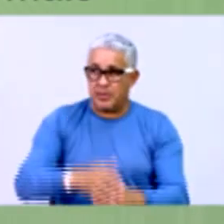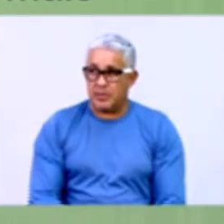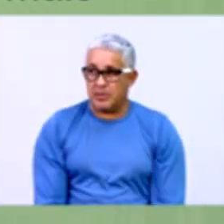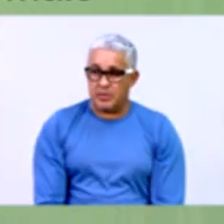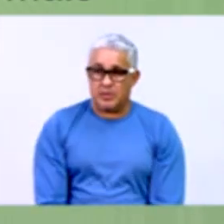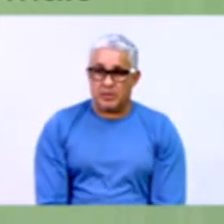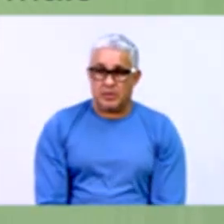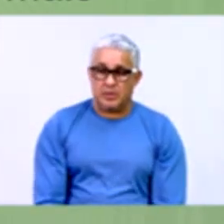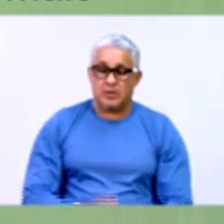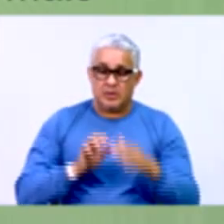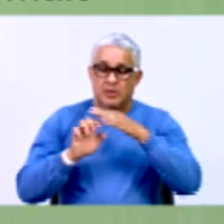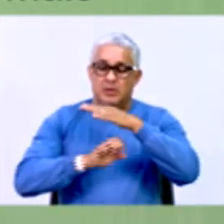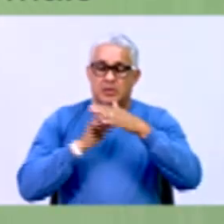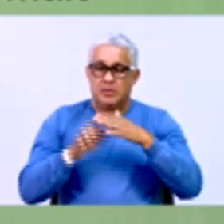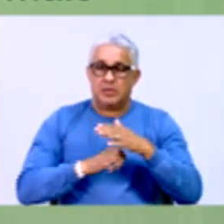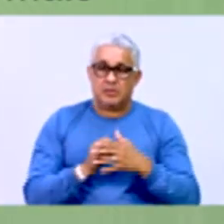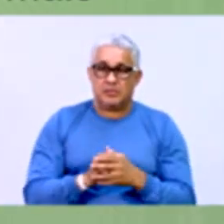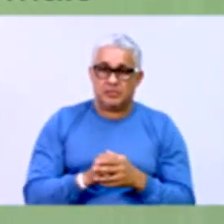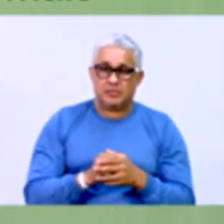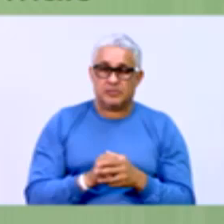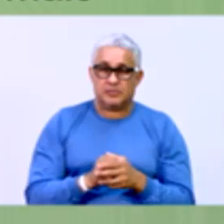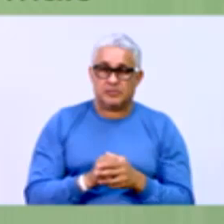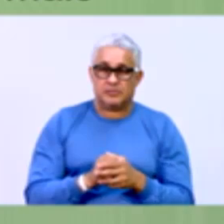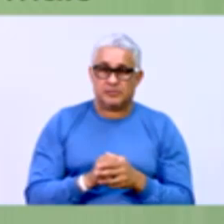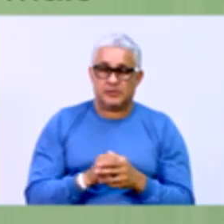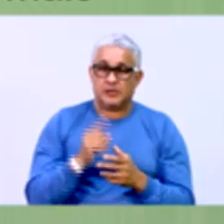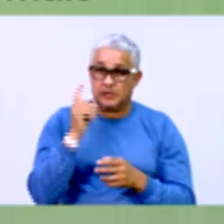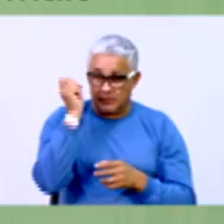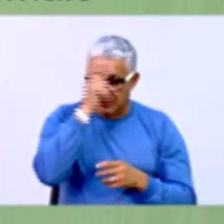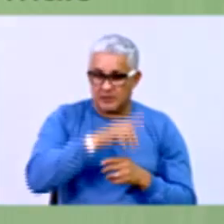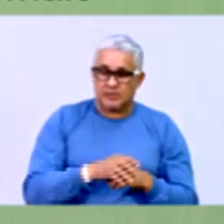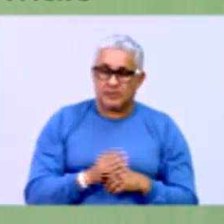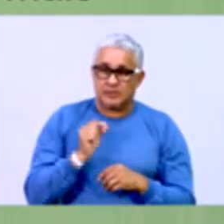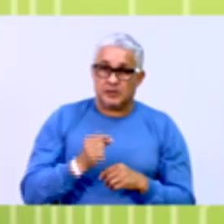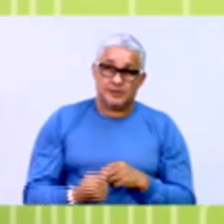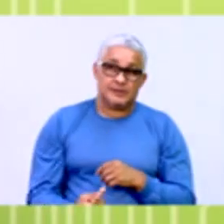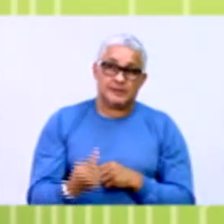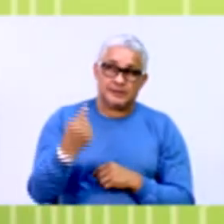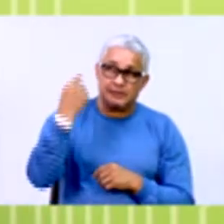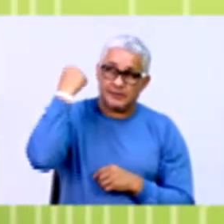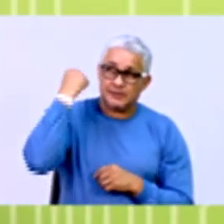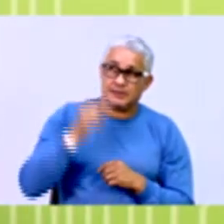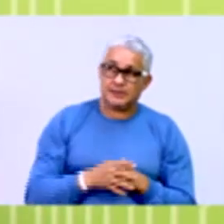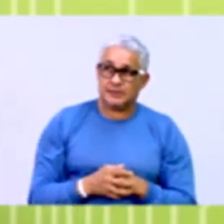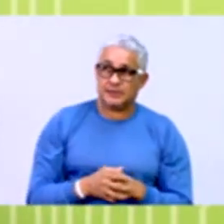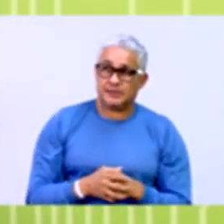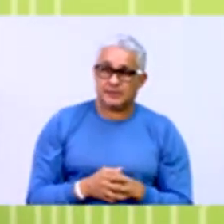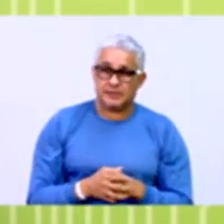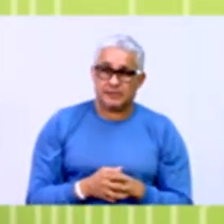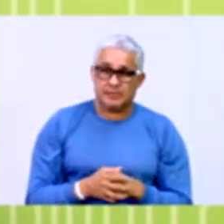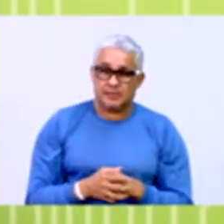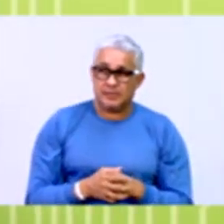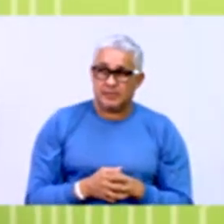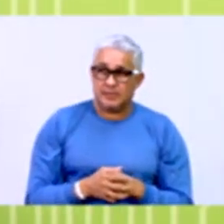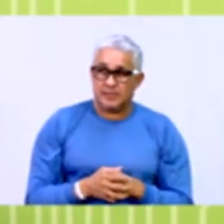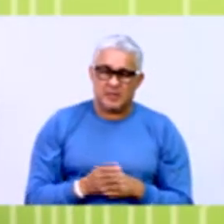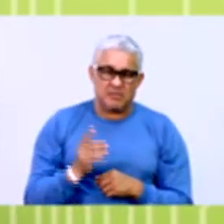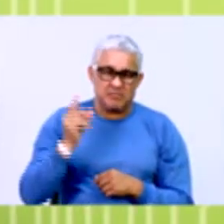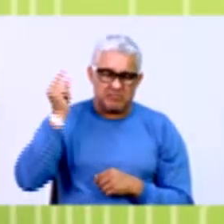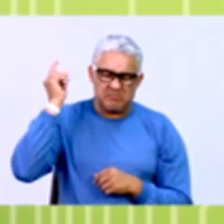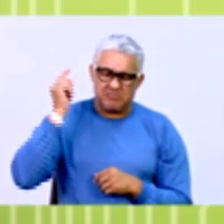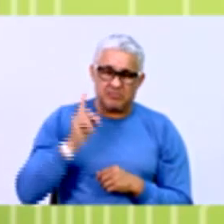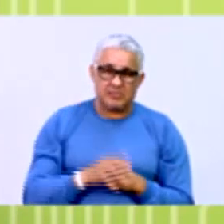ambientes corporativos ficaram mais complexos para serem geridos. Antigamente, né, isso não faz muito tempo,